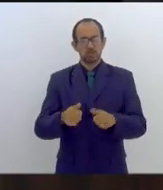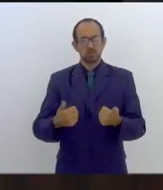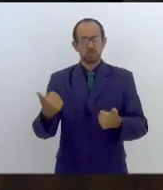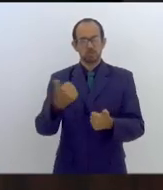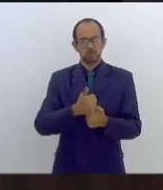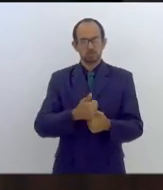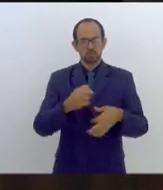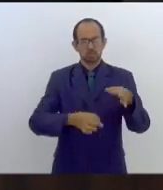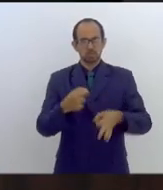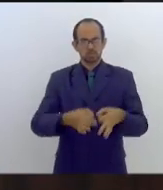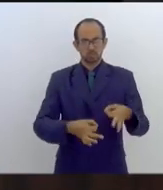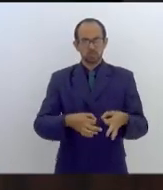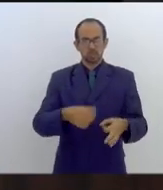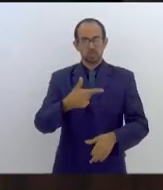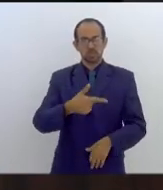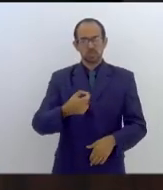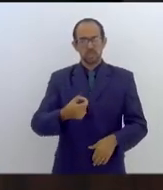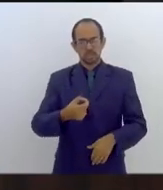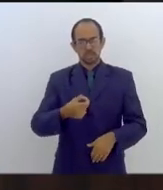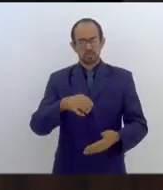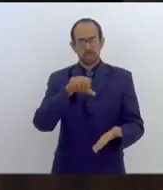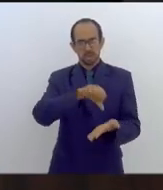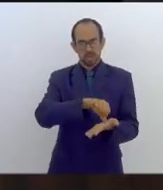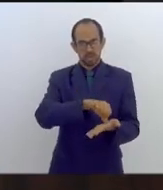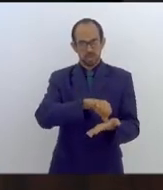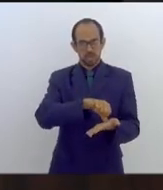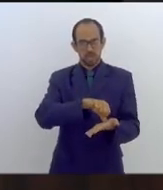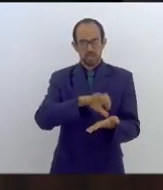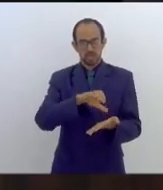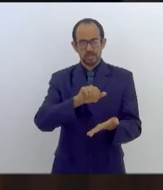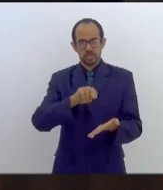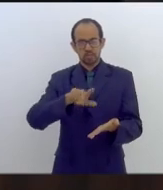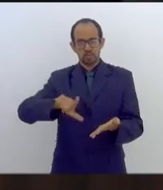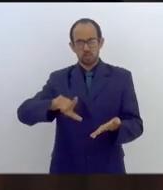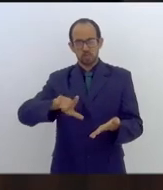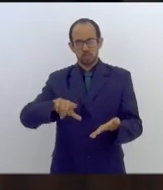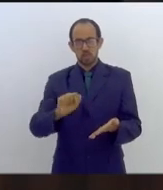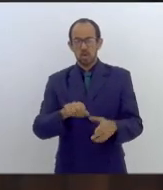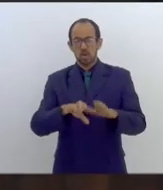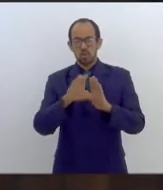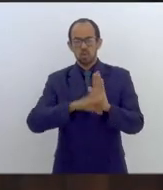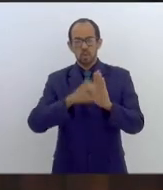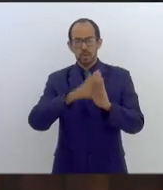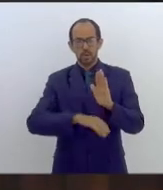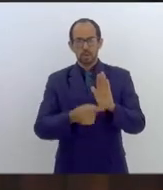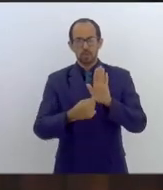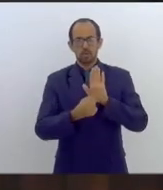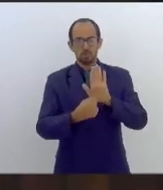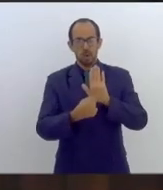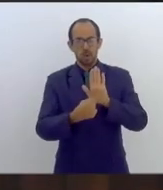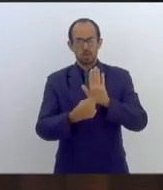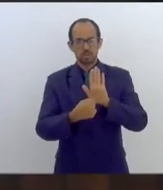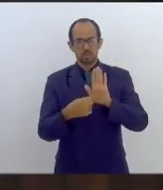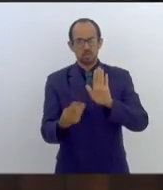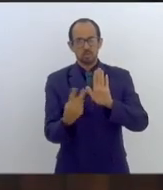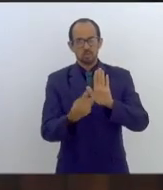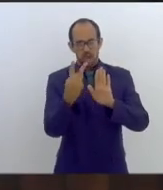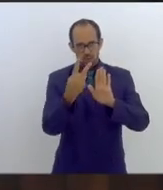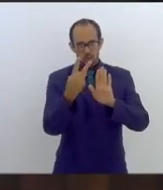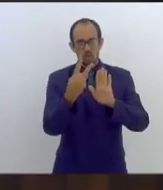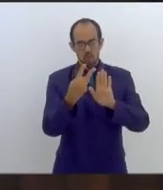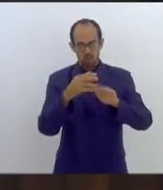de Desembargador na vigésima Câmara Cível currículo que por si só da dimensão de sua valorosa carreira na magistratura